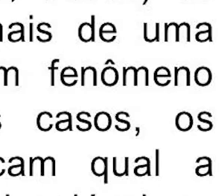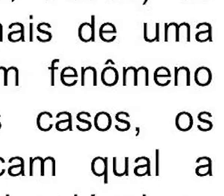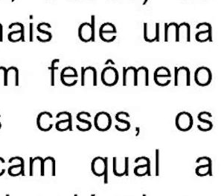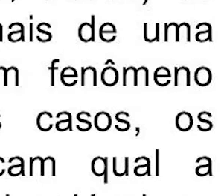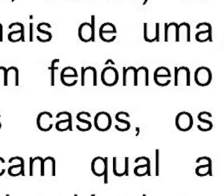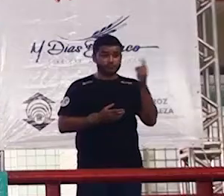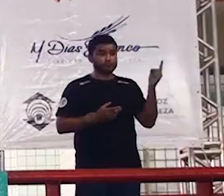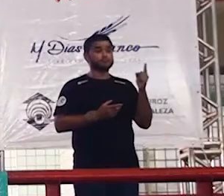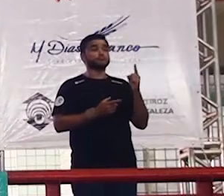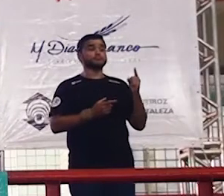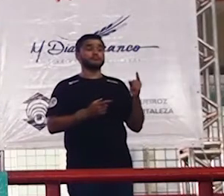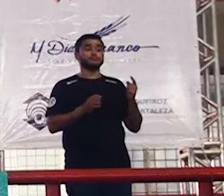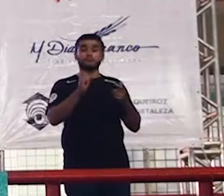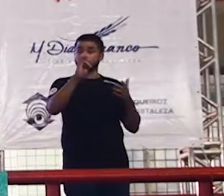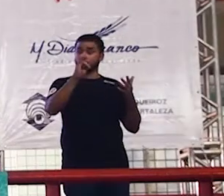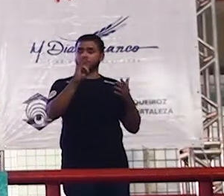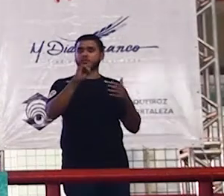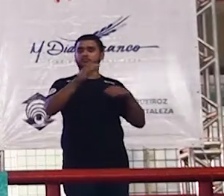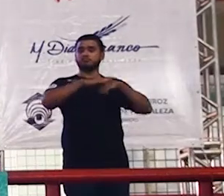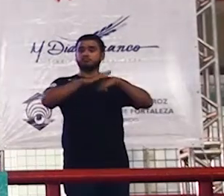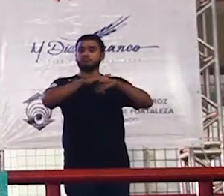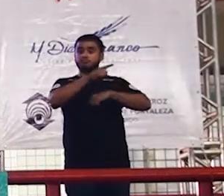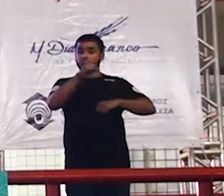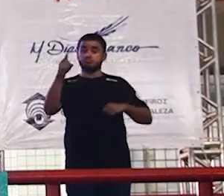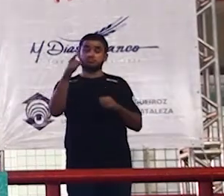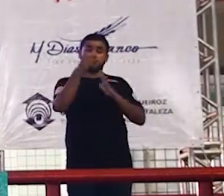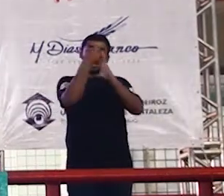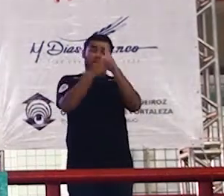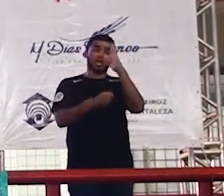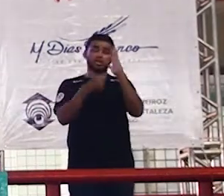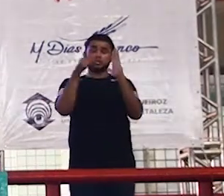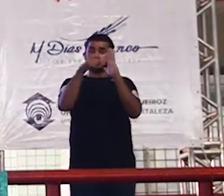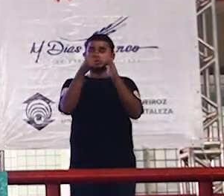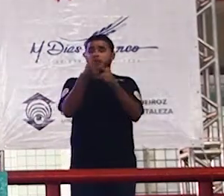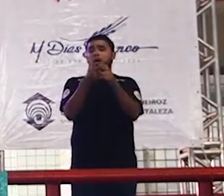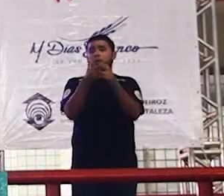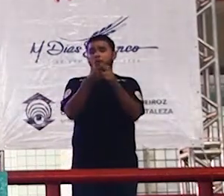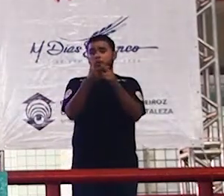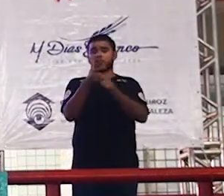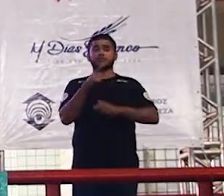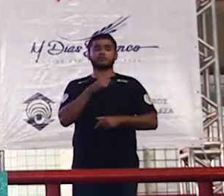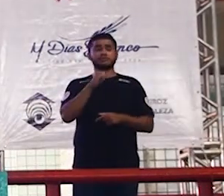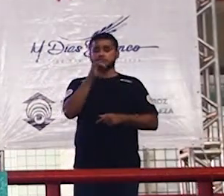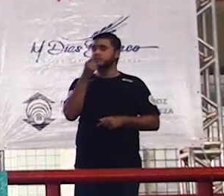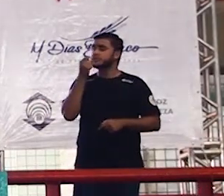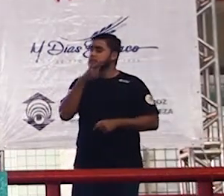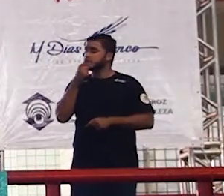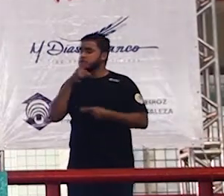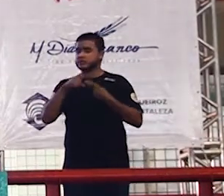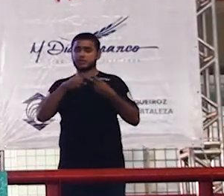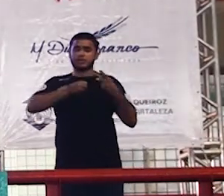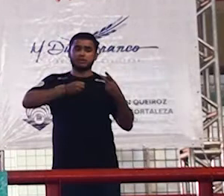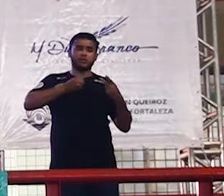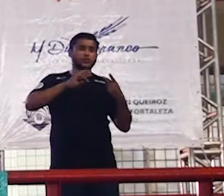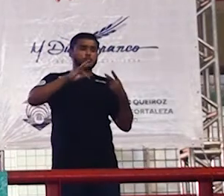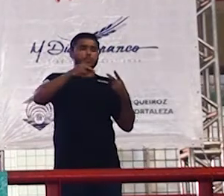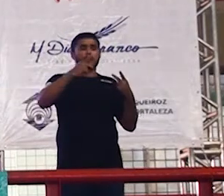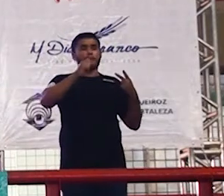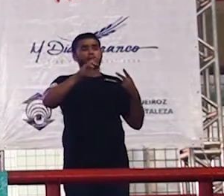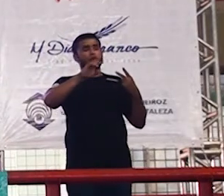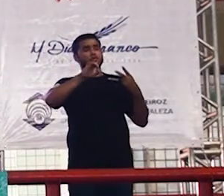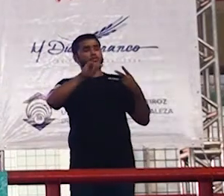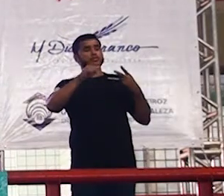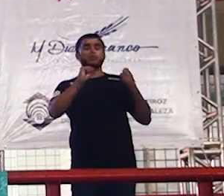a ambiguidade é um problema. Num texto bem-humorado, numa paródia, num texto artístico ou literário, ela pode ser